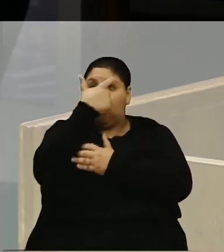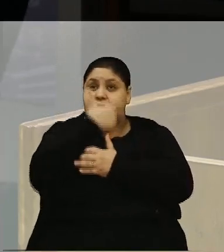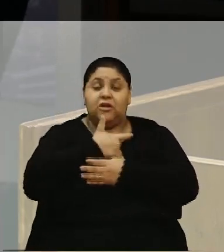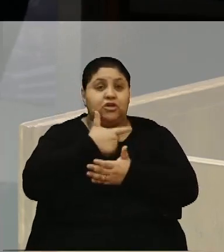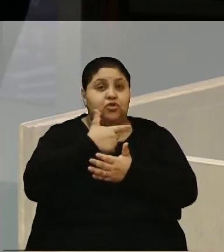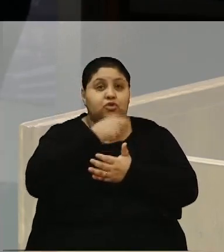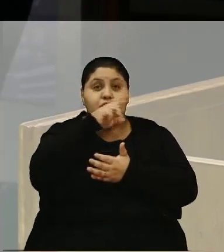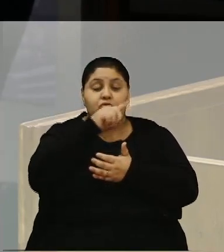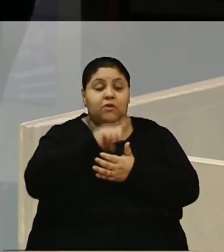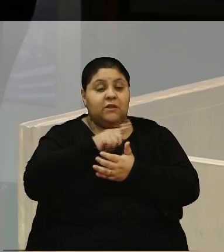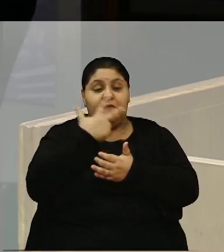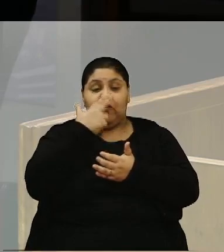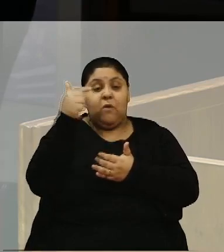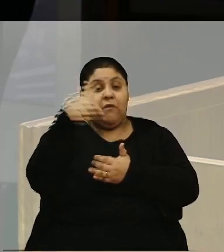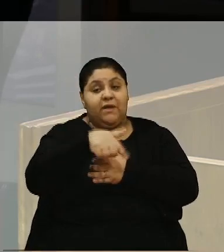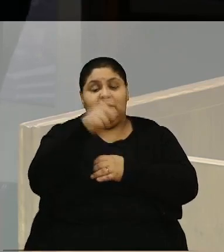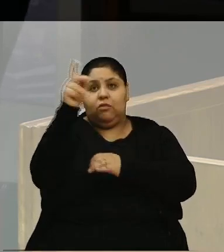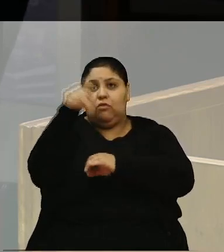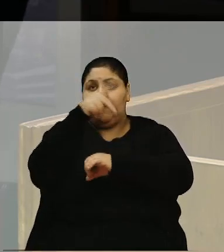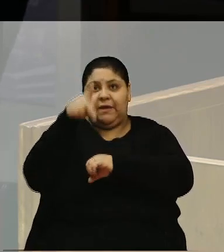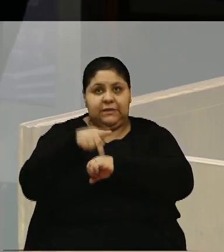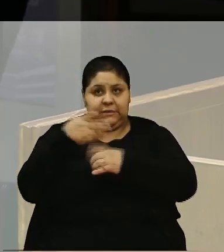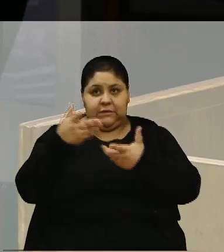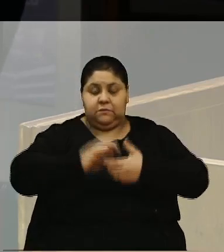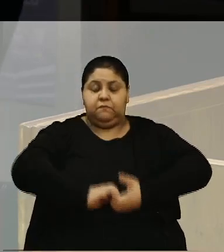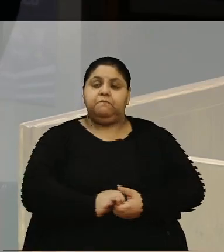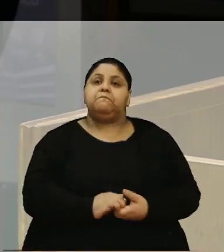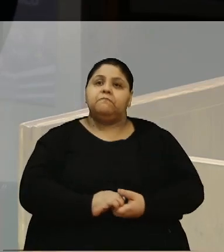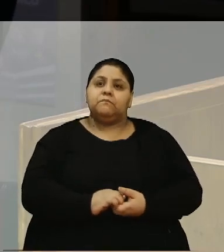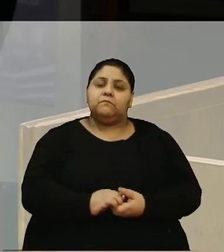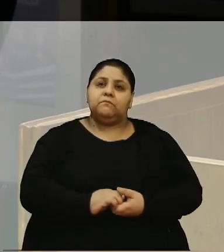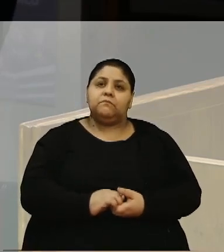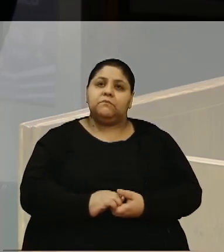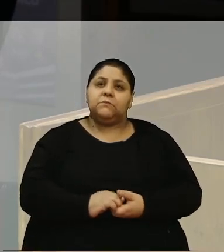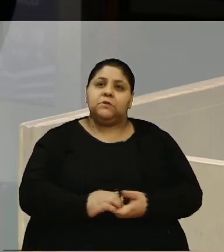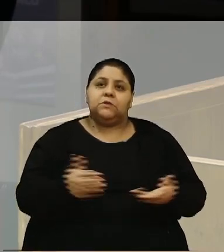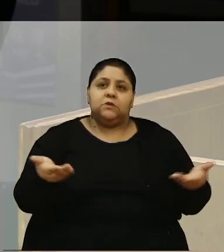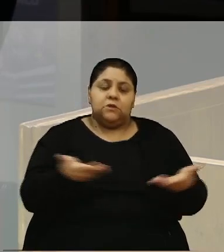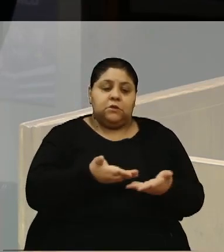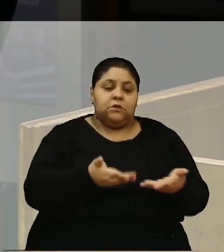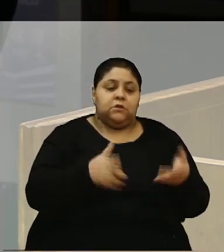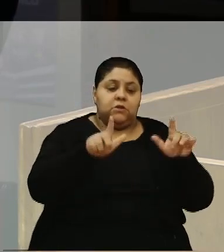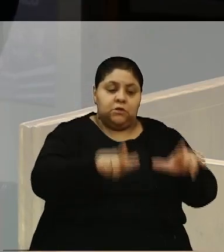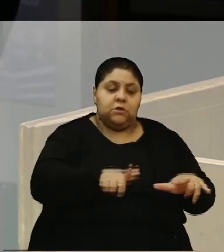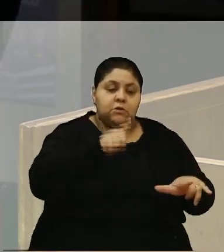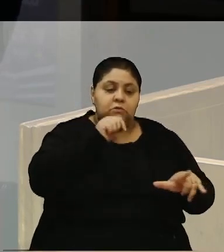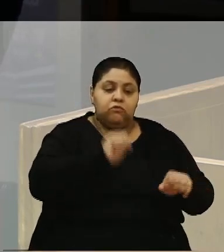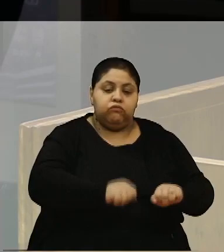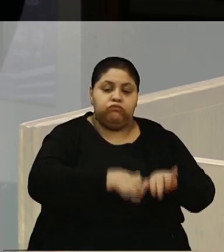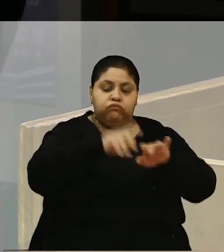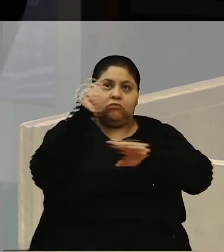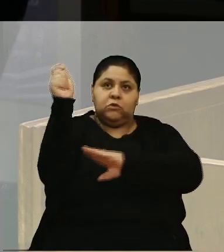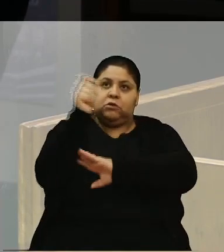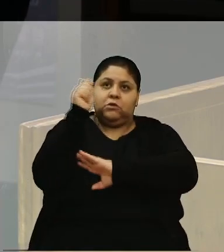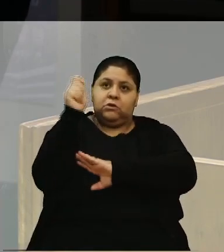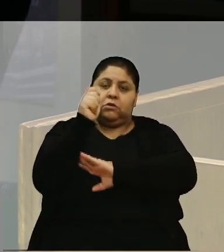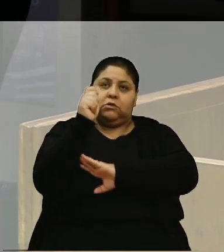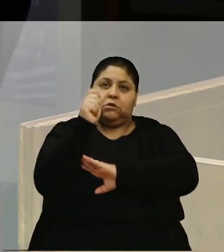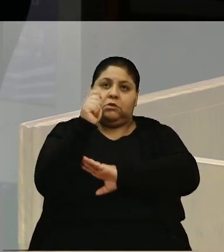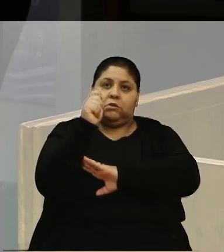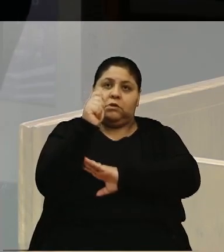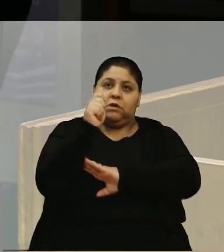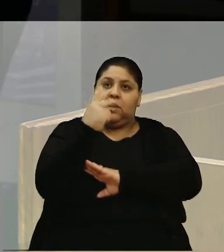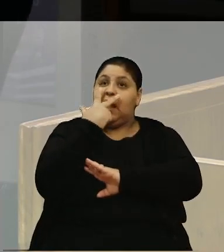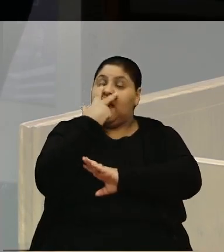outra situação como essa no nosso país. Se nós pegarmos a área alagada hoje do Rio Grande do Sul, dá 2 Portugal.